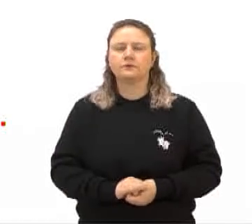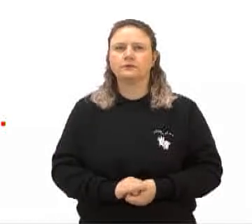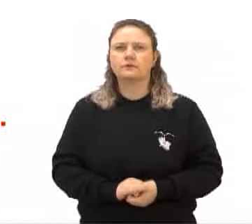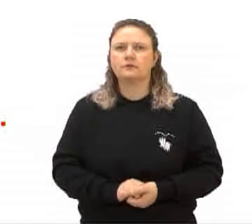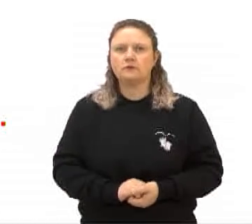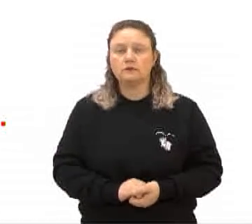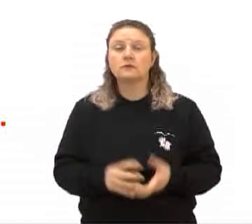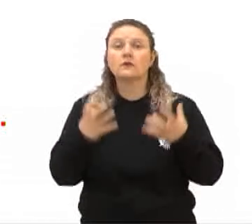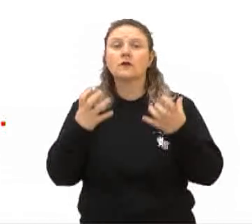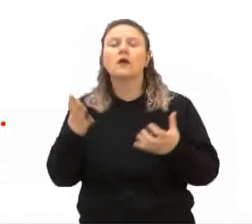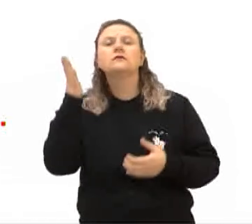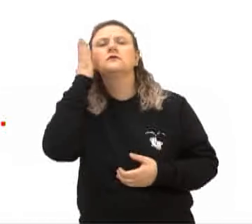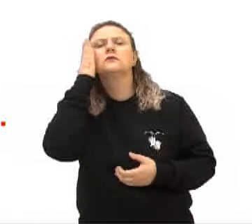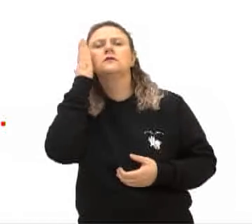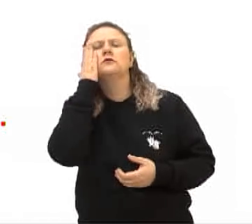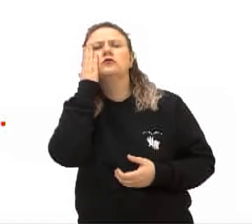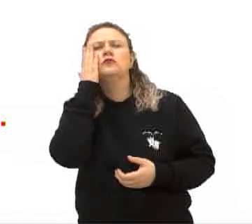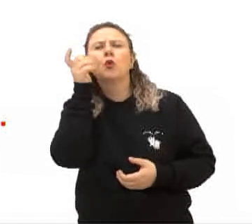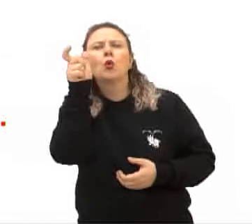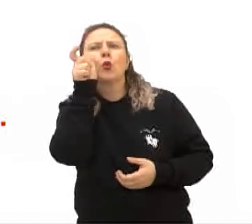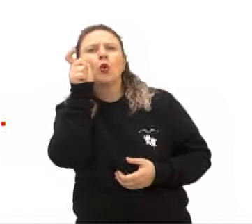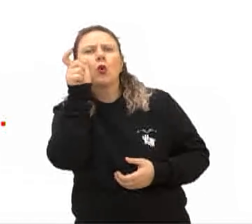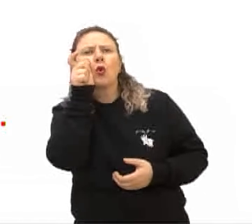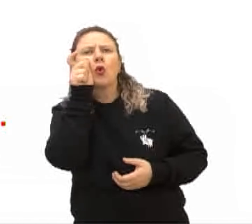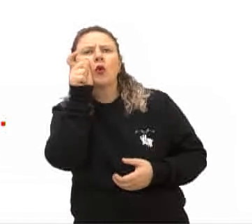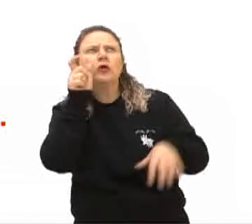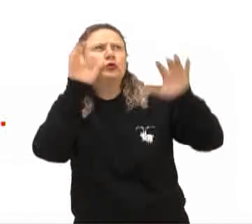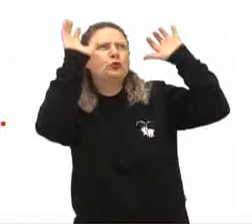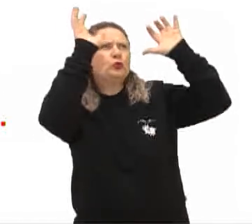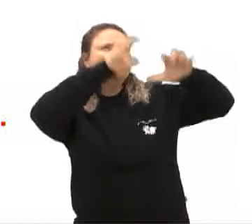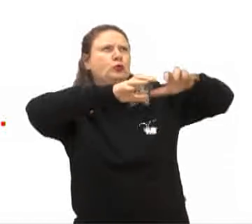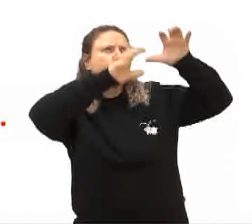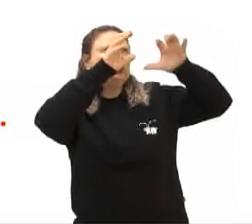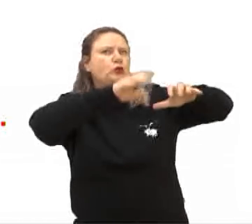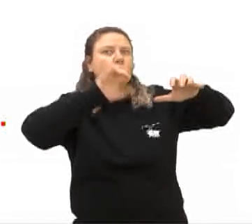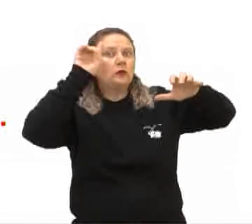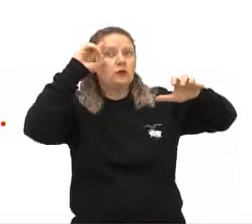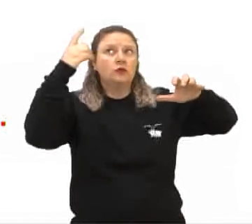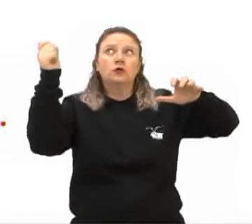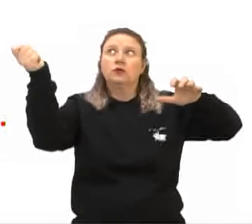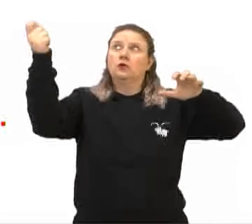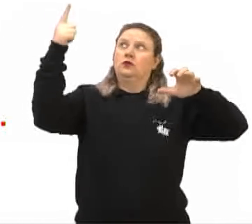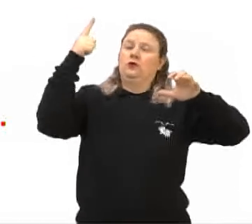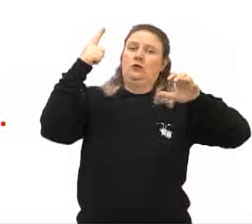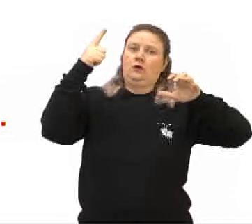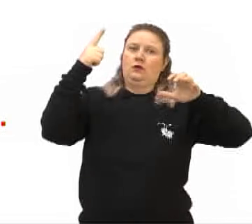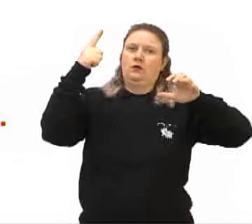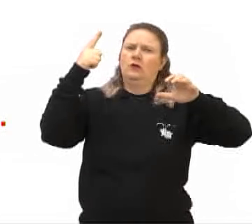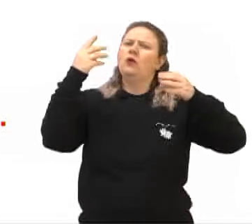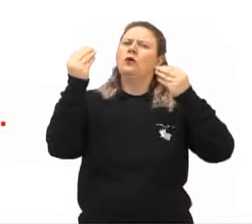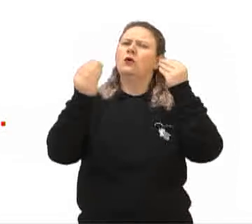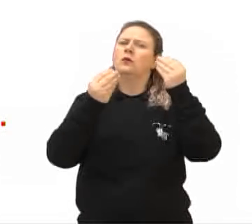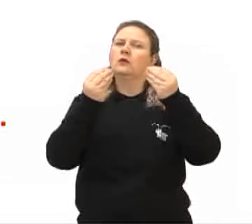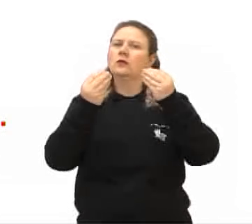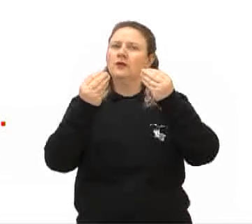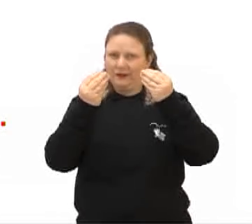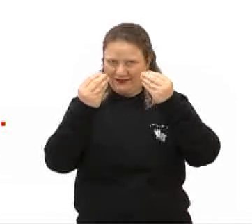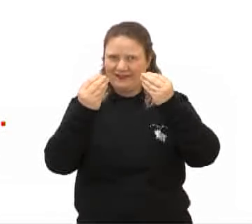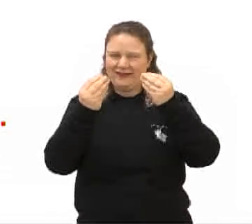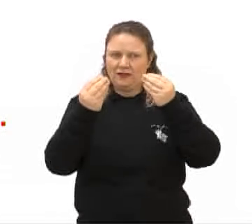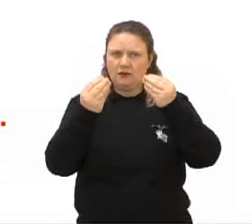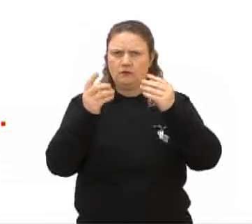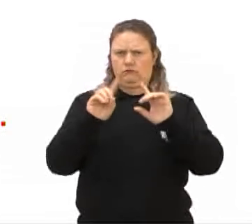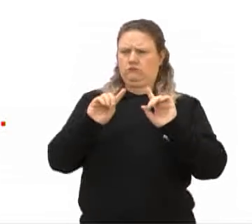Então, eu quero saber se você já viu a chuva caindo num dia ensolarado. Você pode ter respondido assim: No,